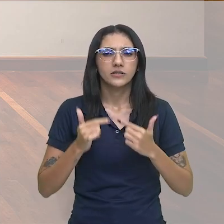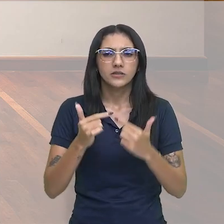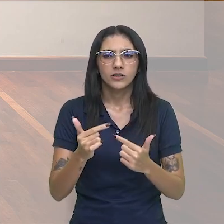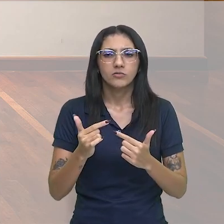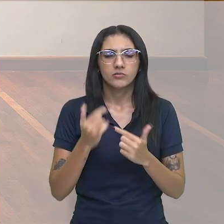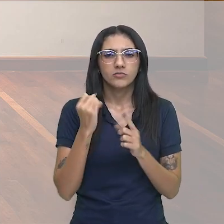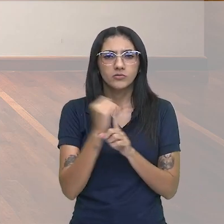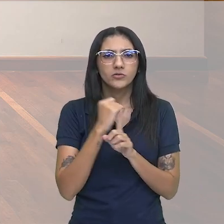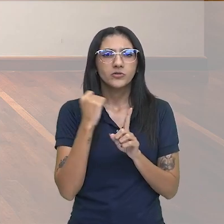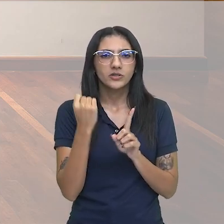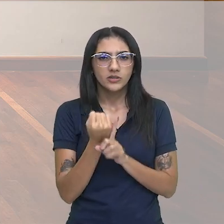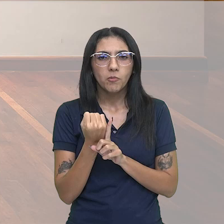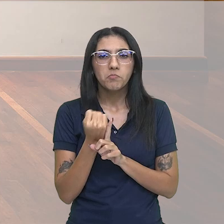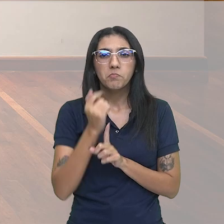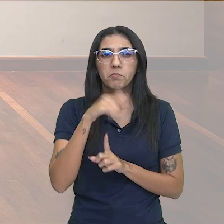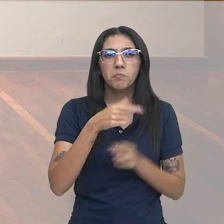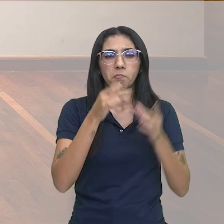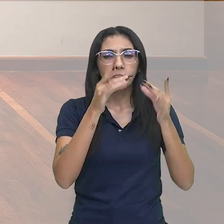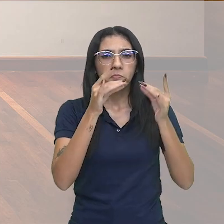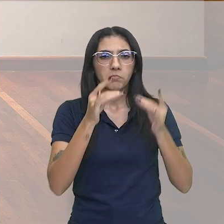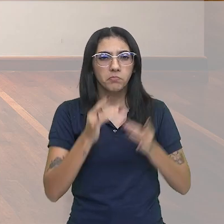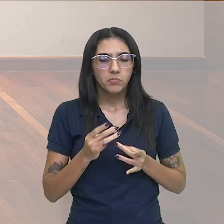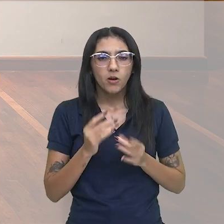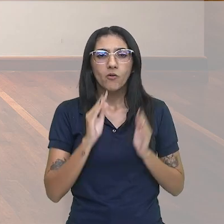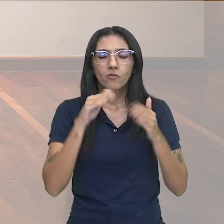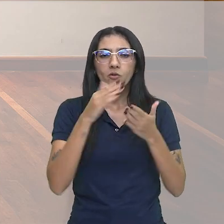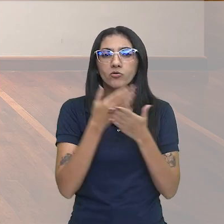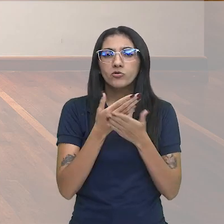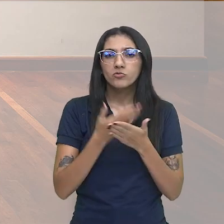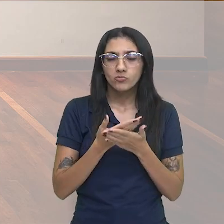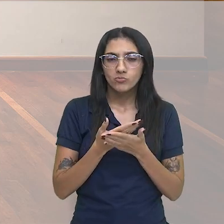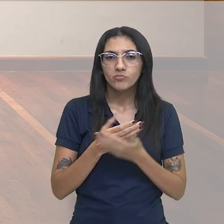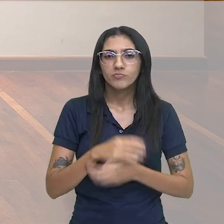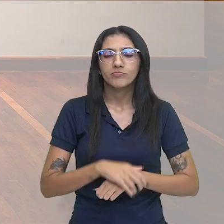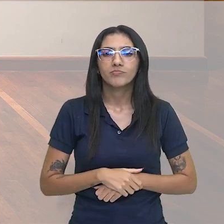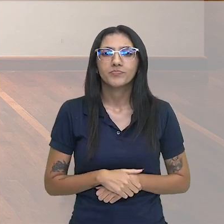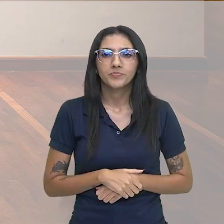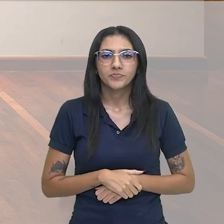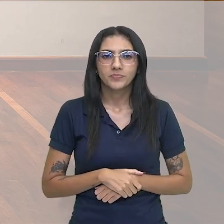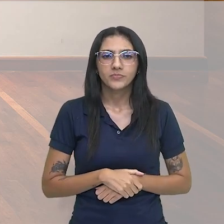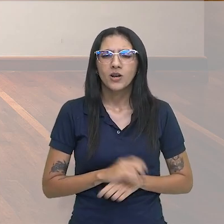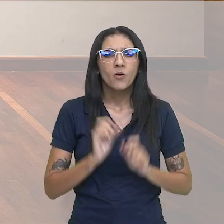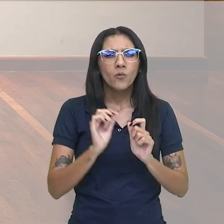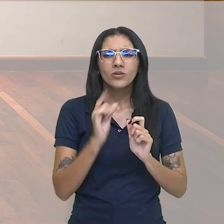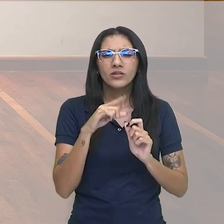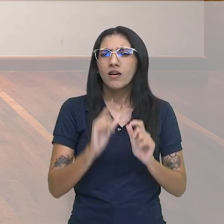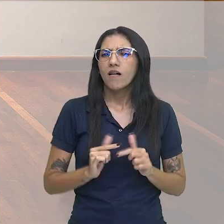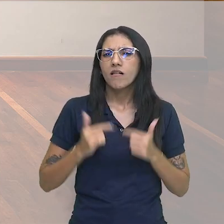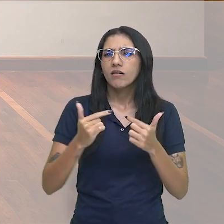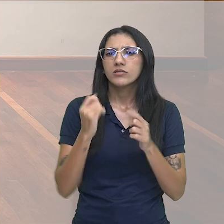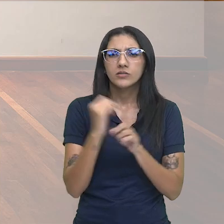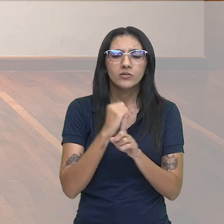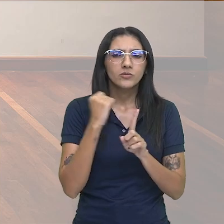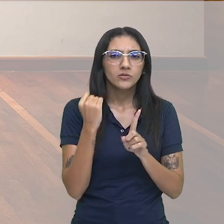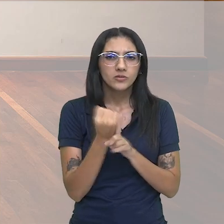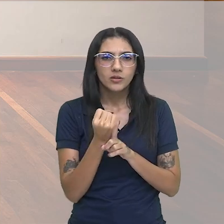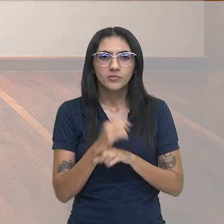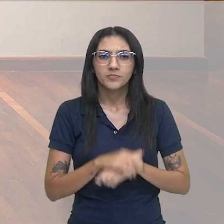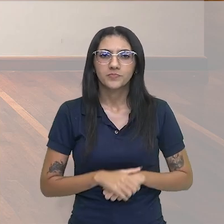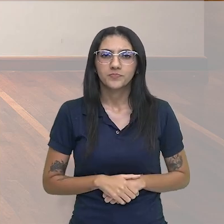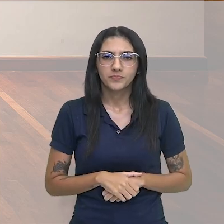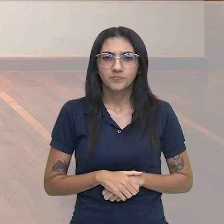Então, ele elege como objeto de estudo a ação social. Não é isso? E o que é a ação social? A ação